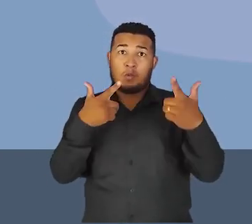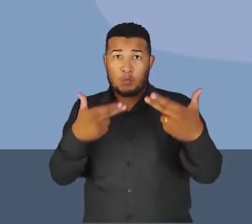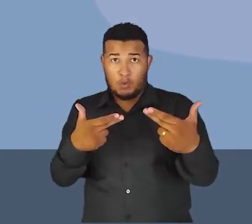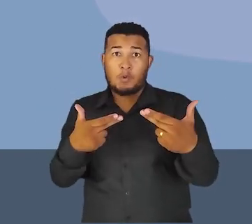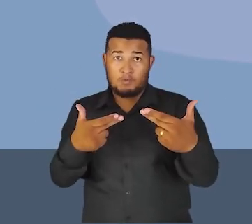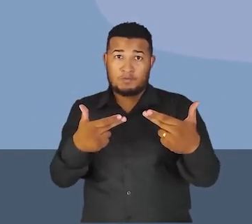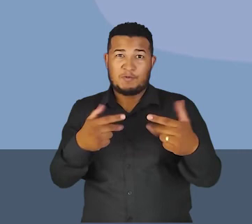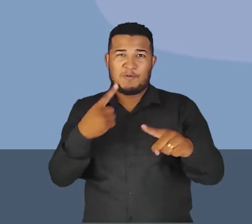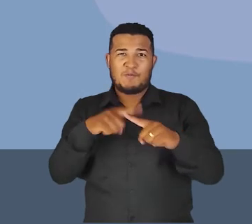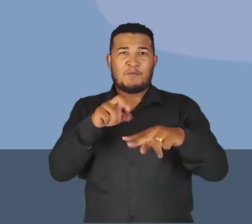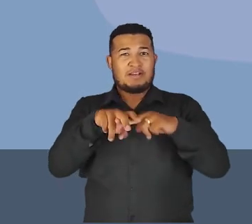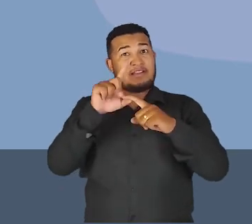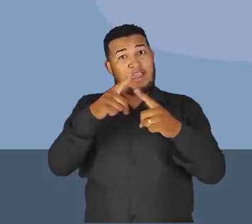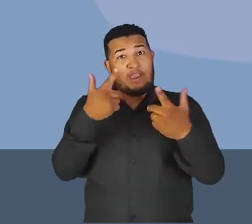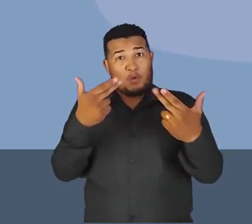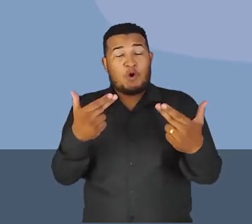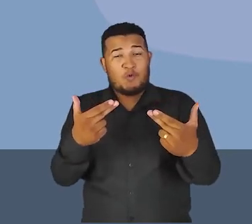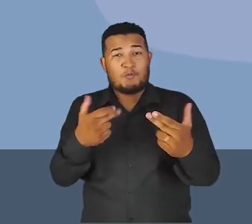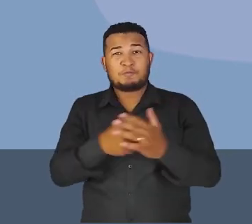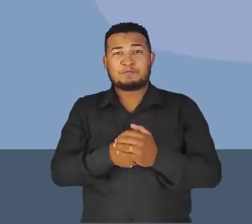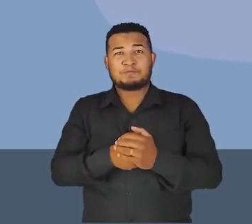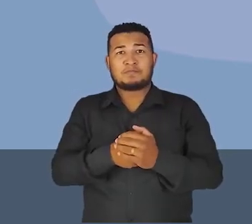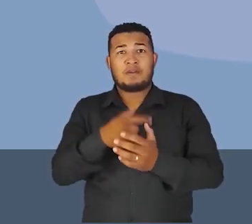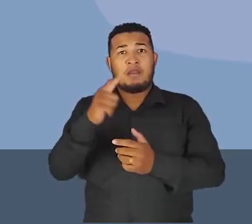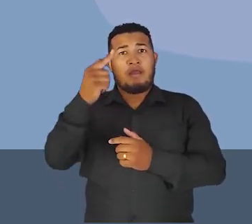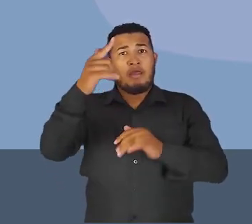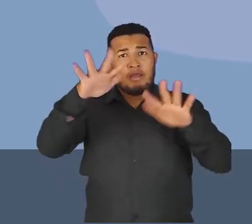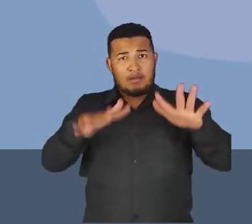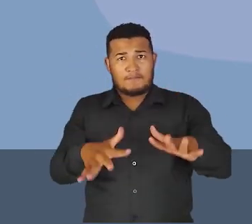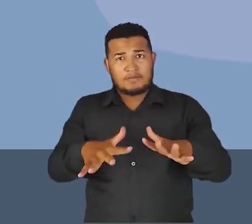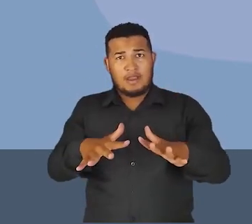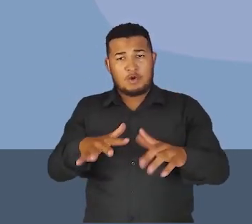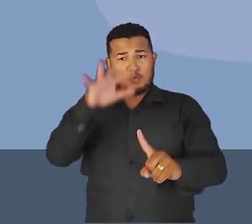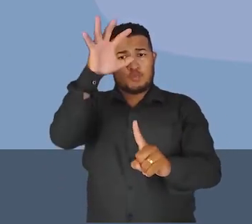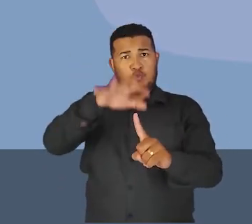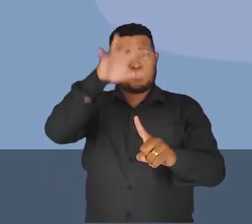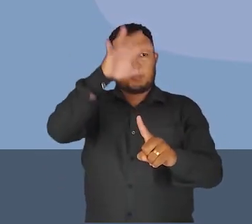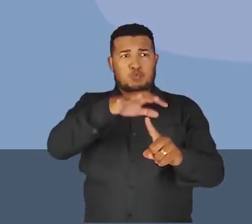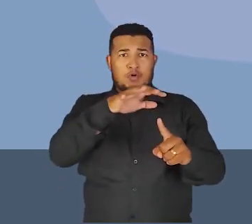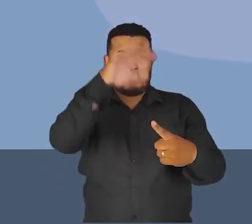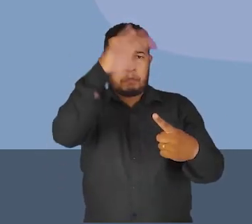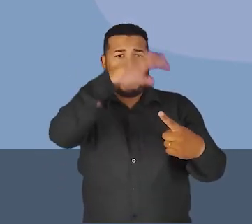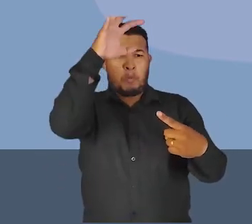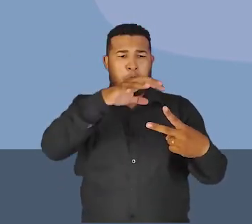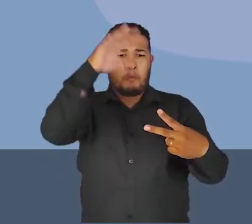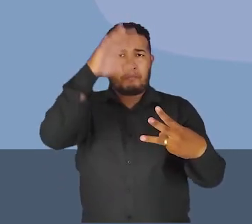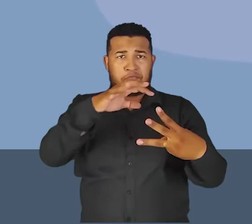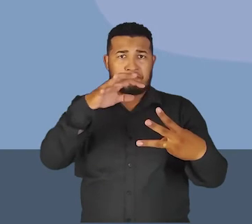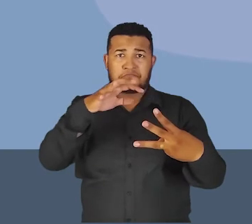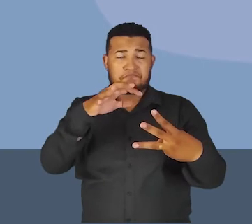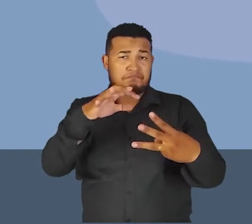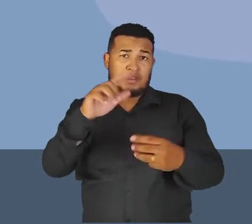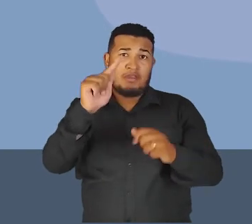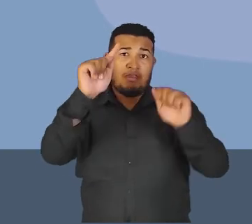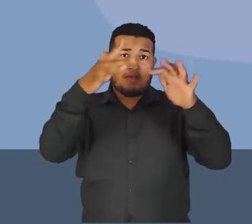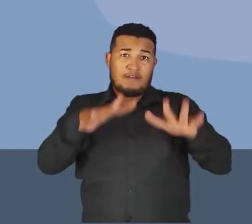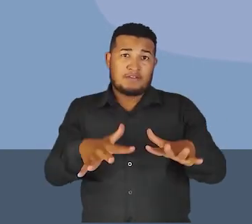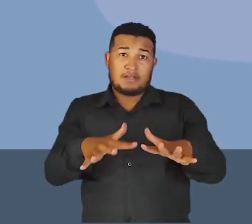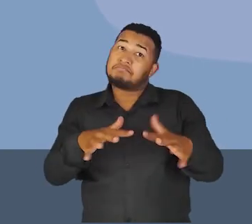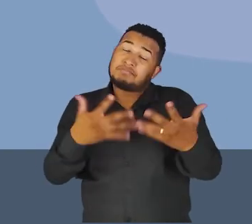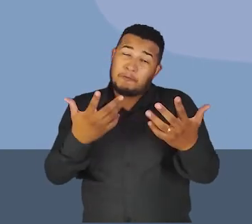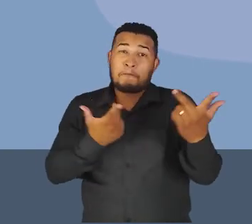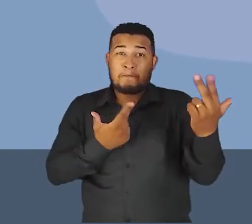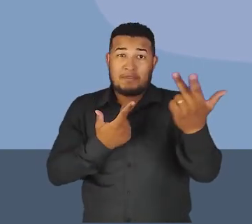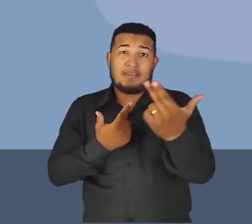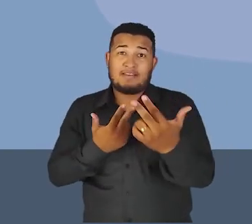iguais, porque eu estou falando que são iguais, a gravidade que está atuando sobre as 3 partículas ali é o campo gravitacional, ali